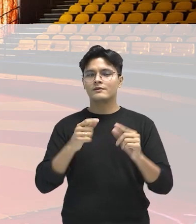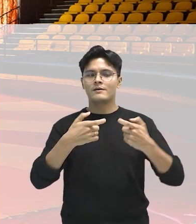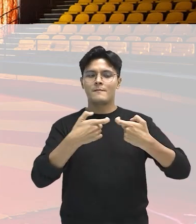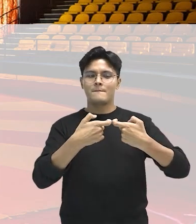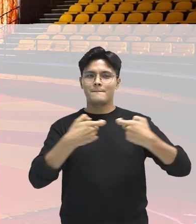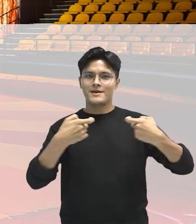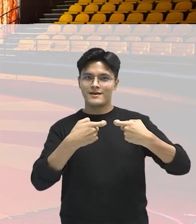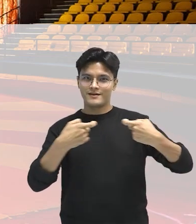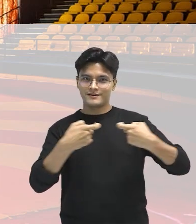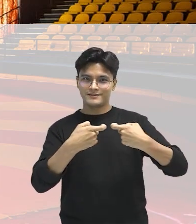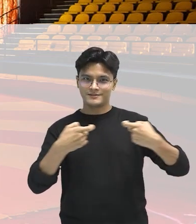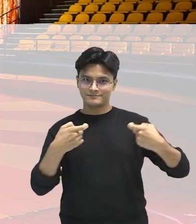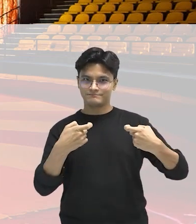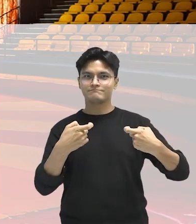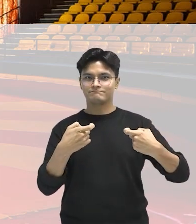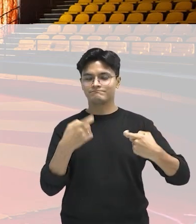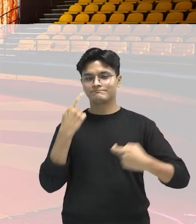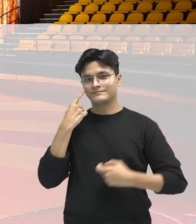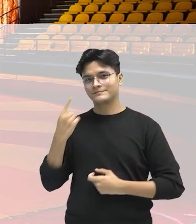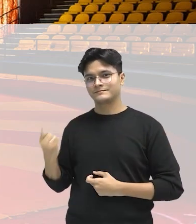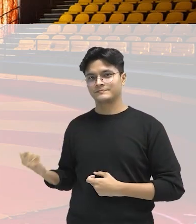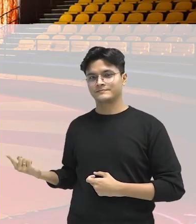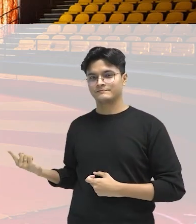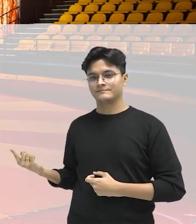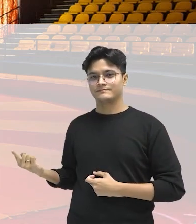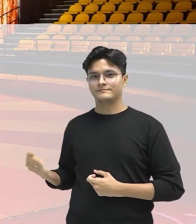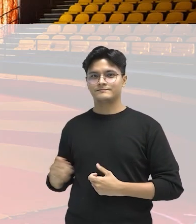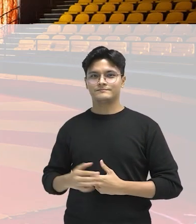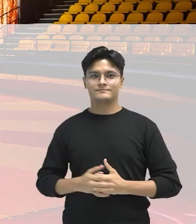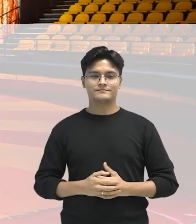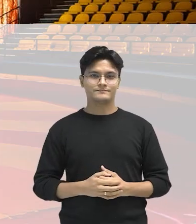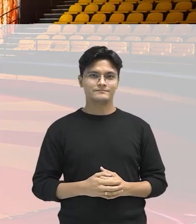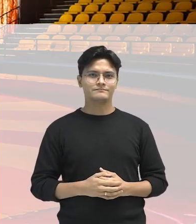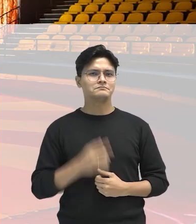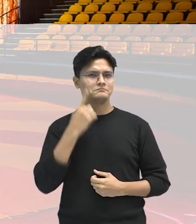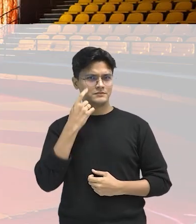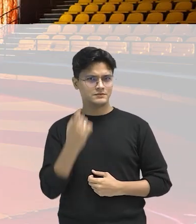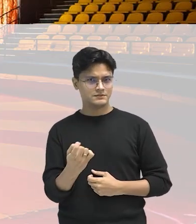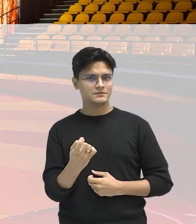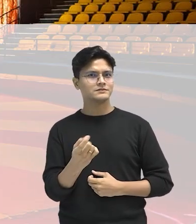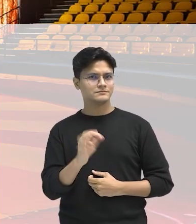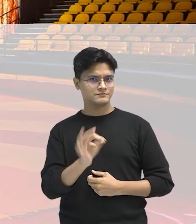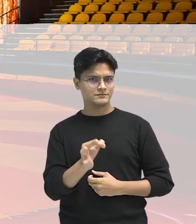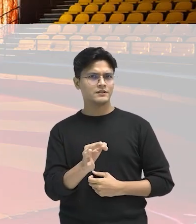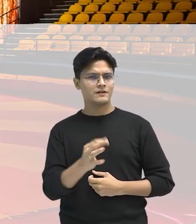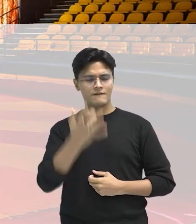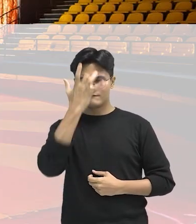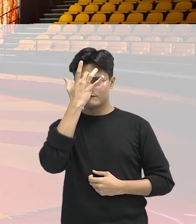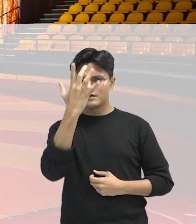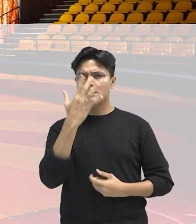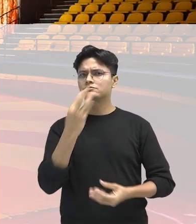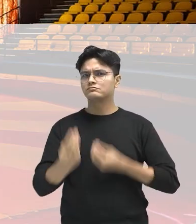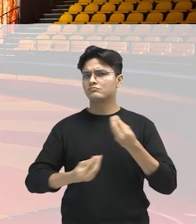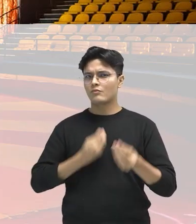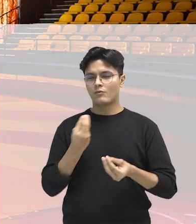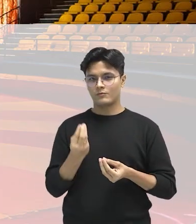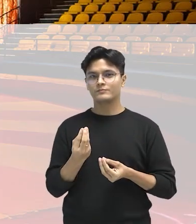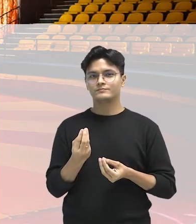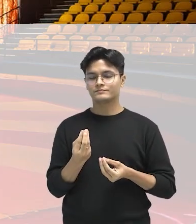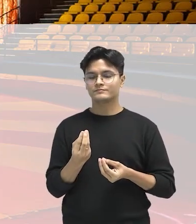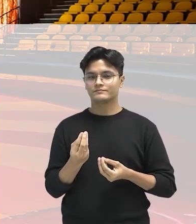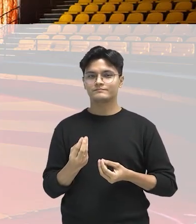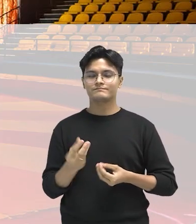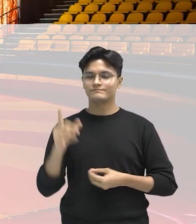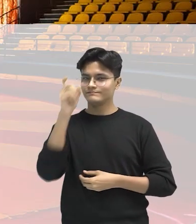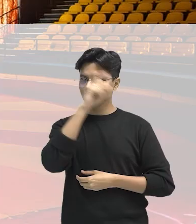com meias. Observem aqui. Interessante, né? Esse aqui é bem fácil, não tem dificuldade não. Vou